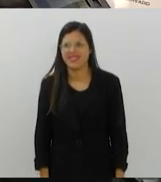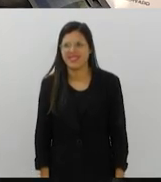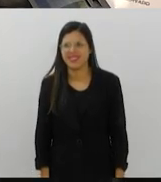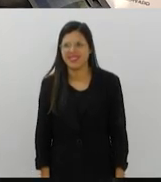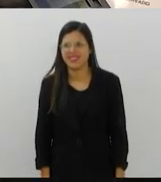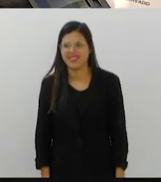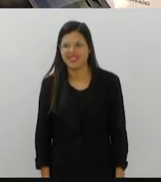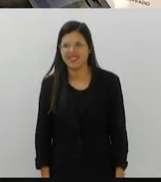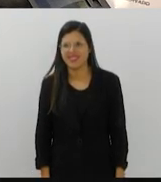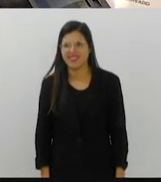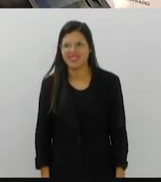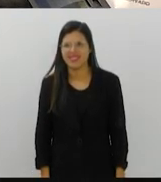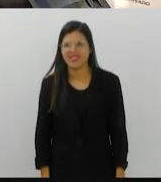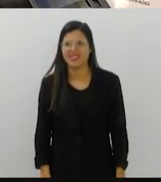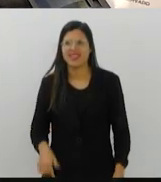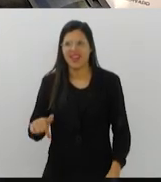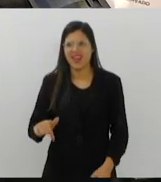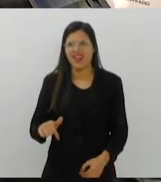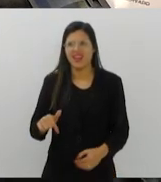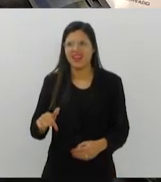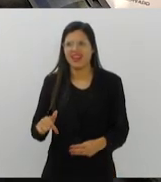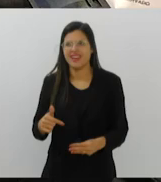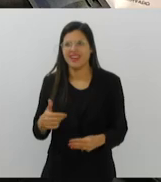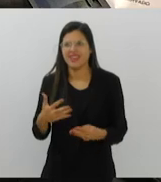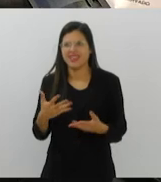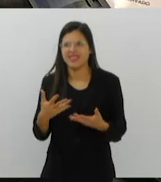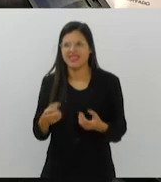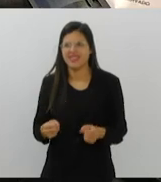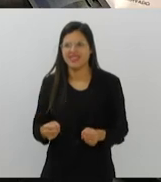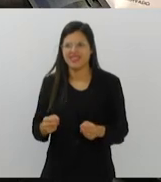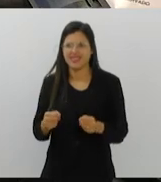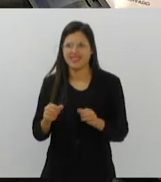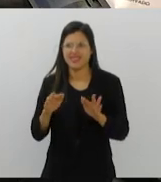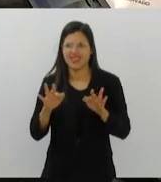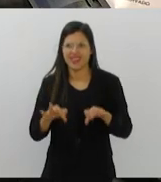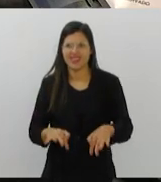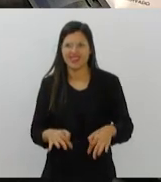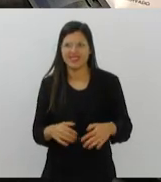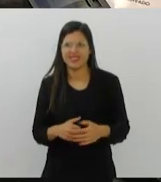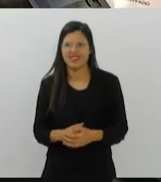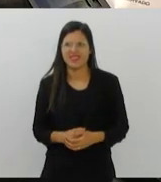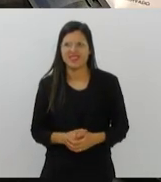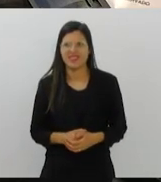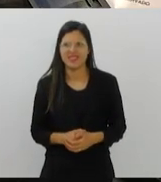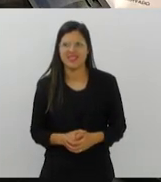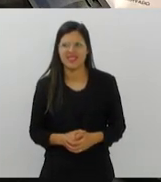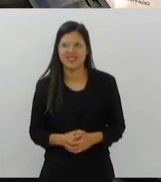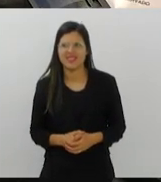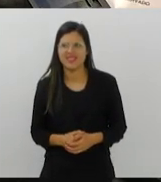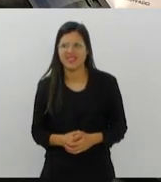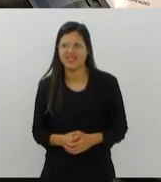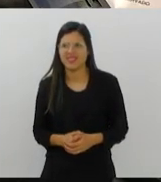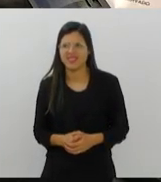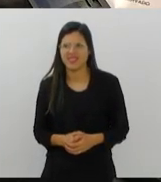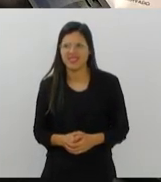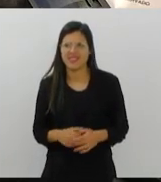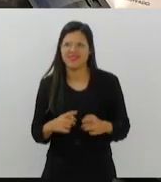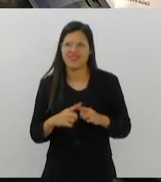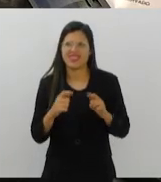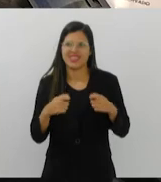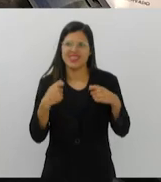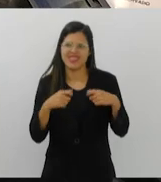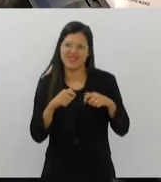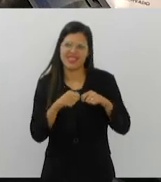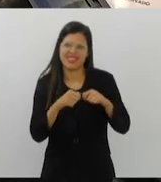Ela, de forma obediente, encerrou. Mas ela que tem que fazer o papel má. Ela precisa fazer esse papel má.